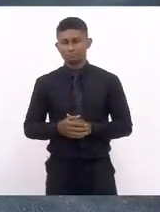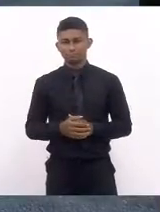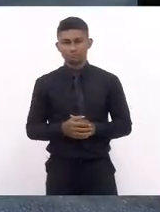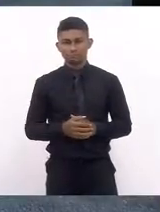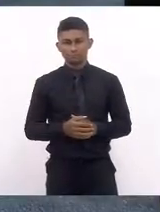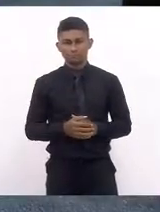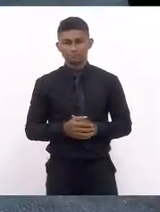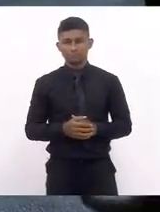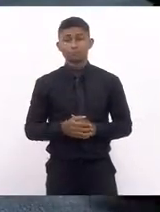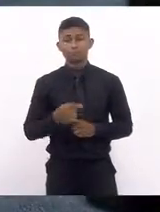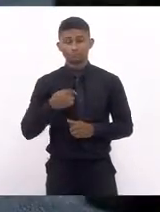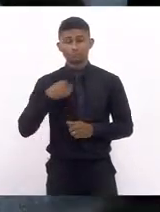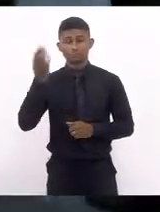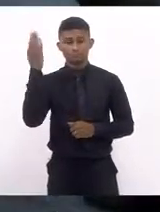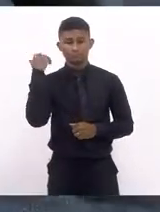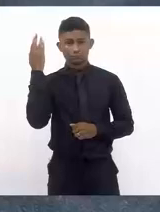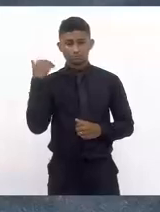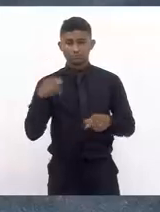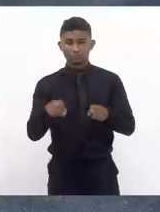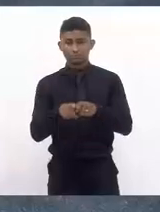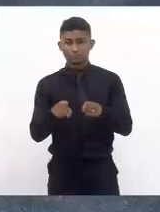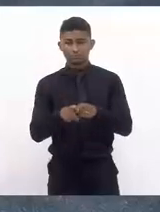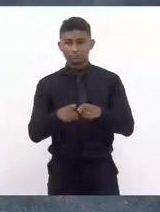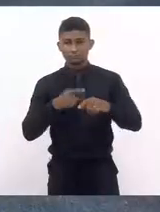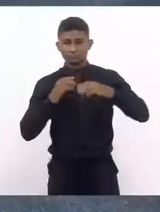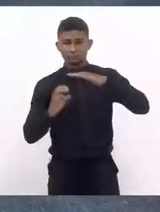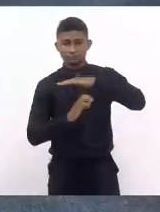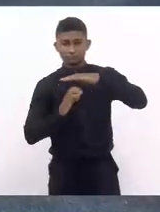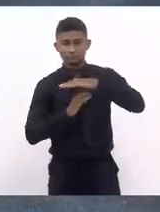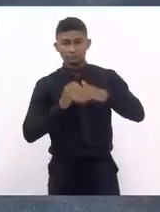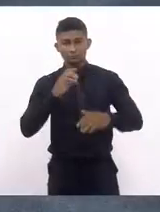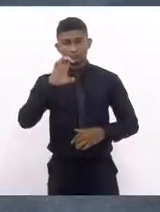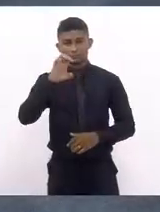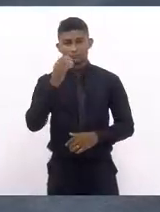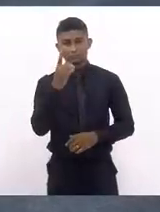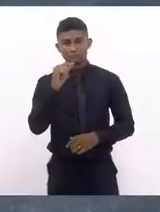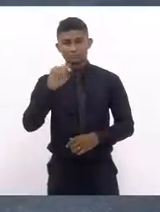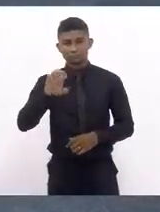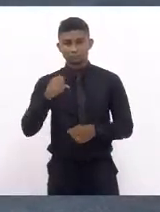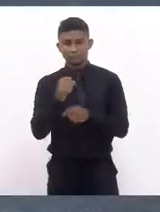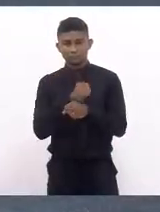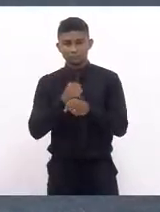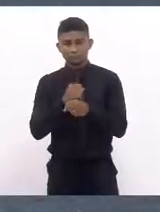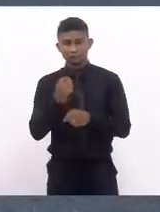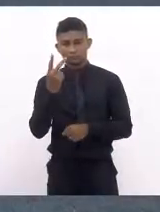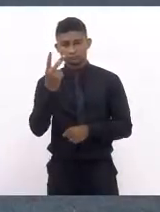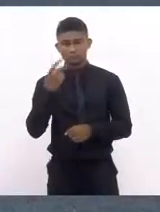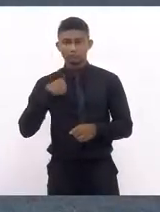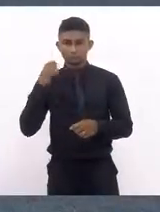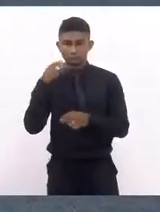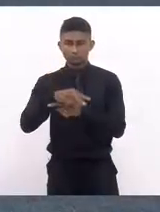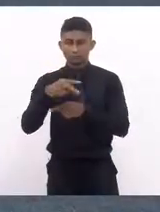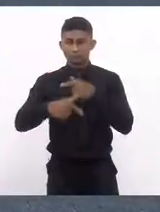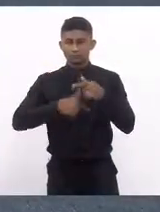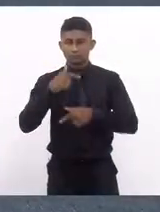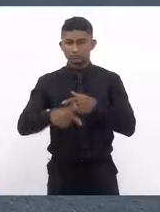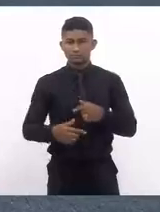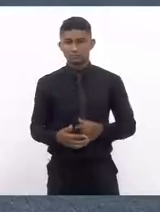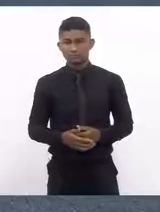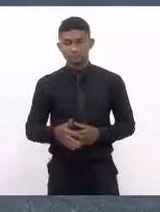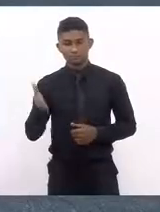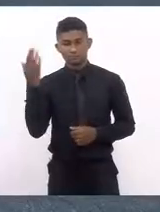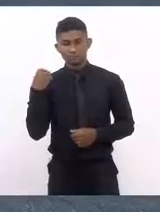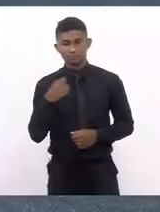resistência eu que fui ser da E durante dois anos não Água para Todos na presidência do